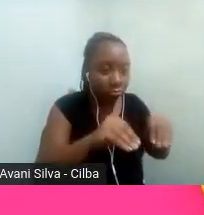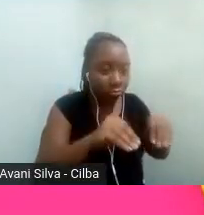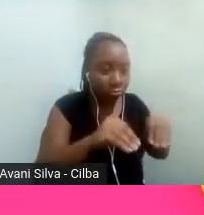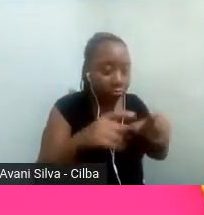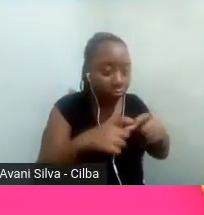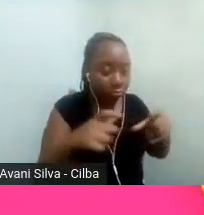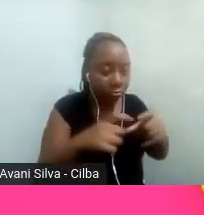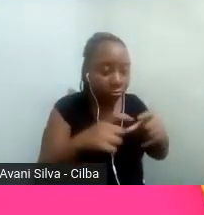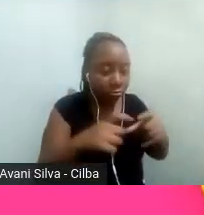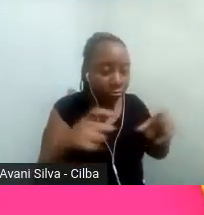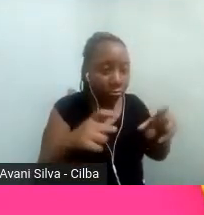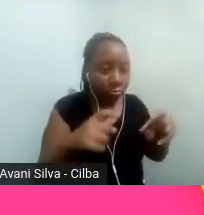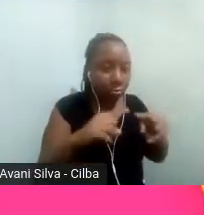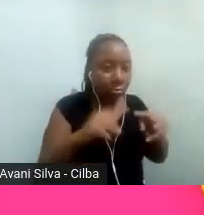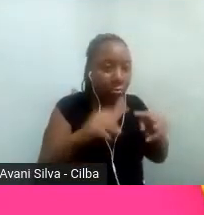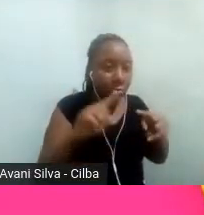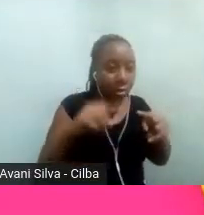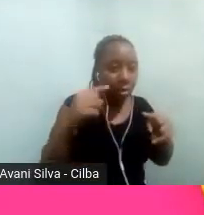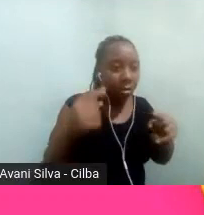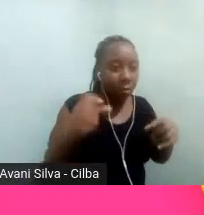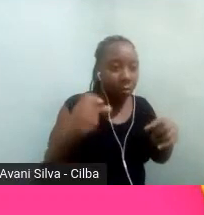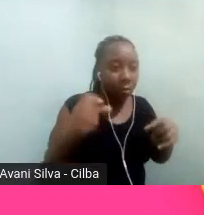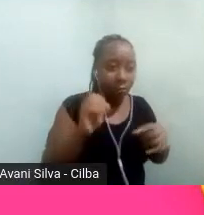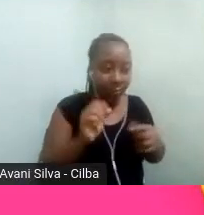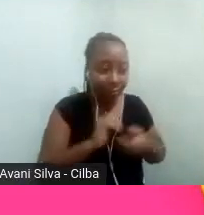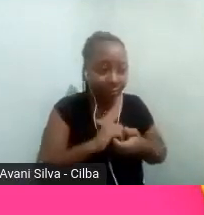ele vai